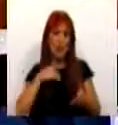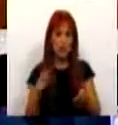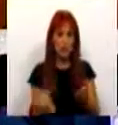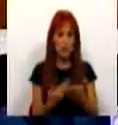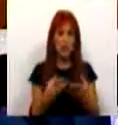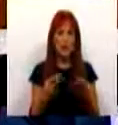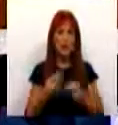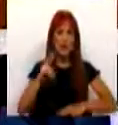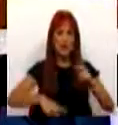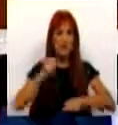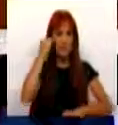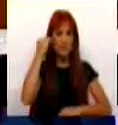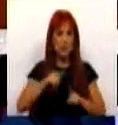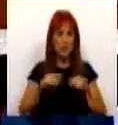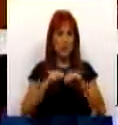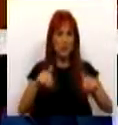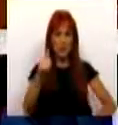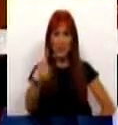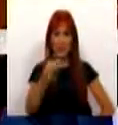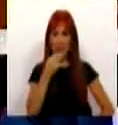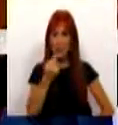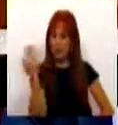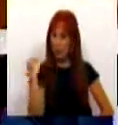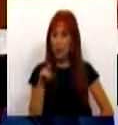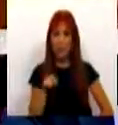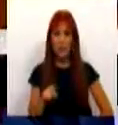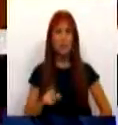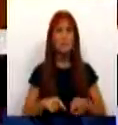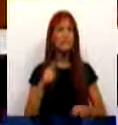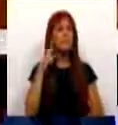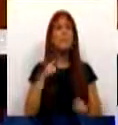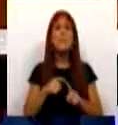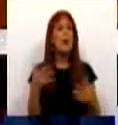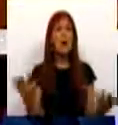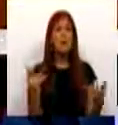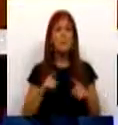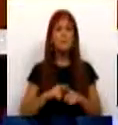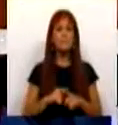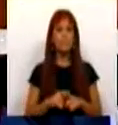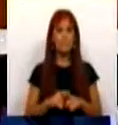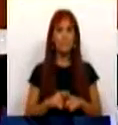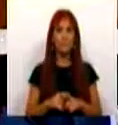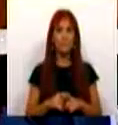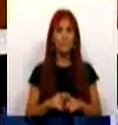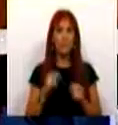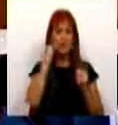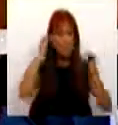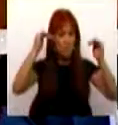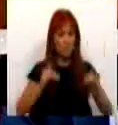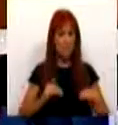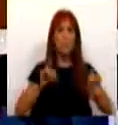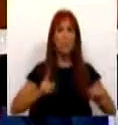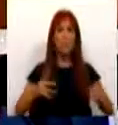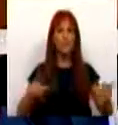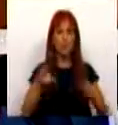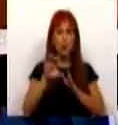em matéria fiscal, em particular na categoria B, como eu referi há pouco, vão no sentido de desagravar